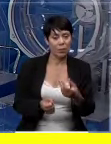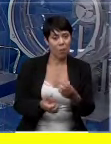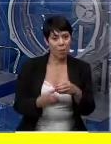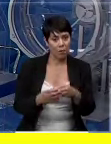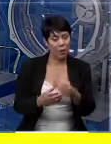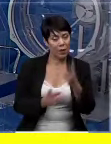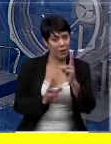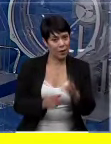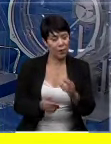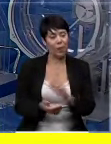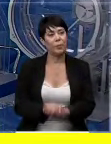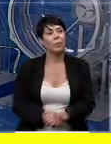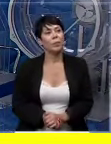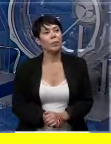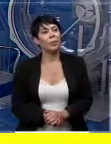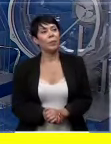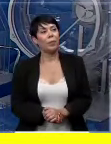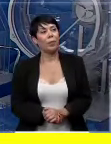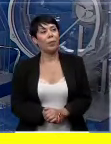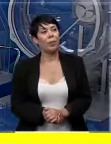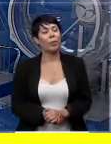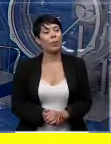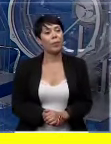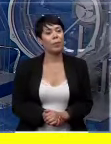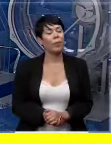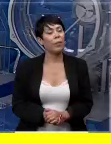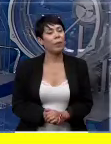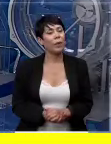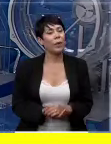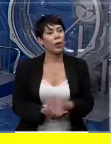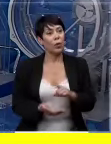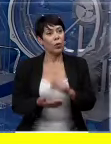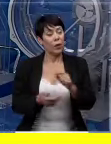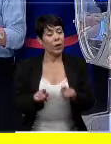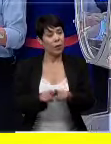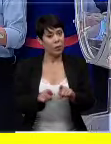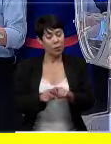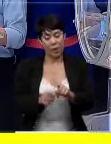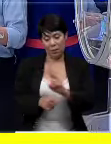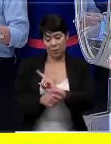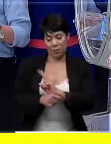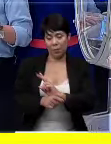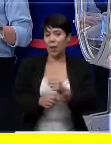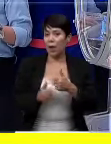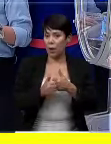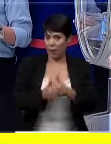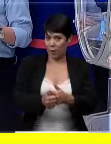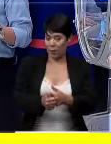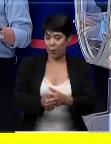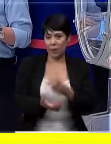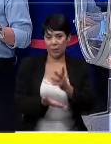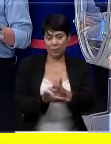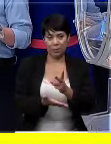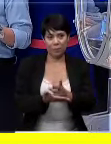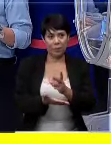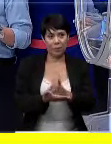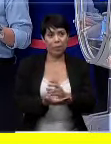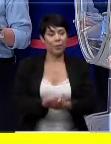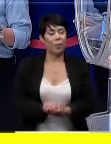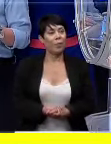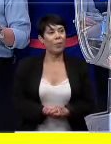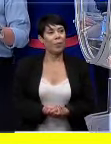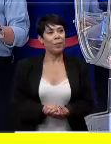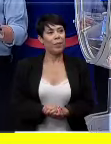da Time Mania. Esse sorteio também é acompanhado pelas nossas auditoras, a Ellen Aguiar e a